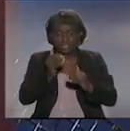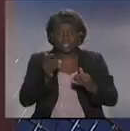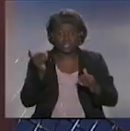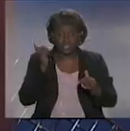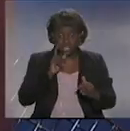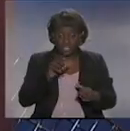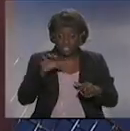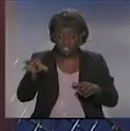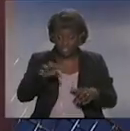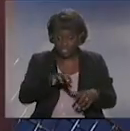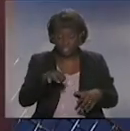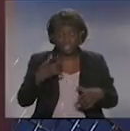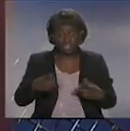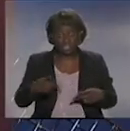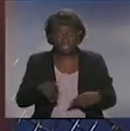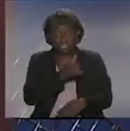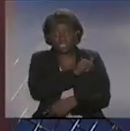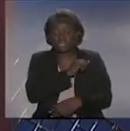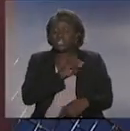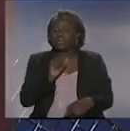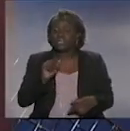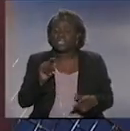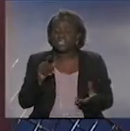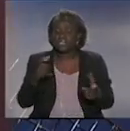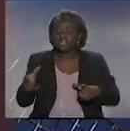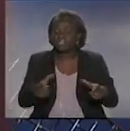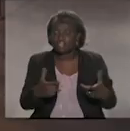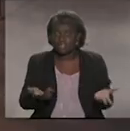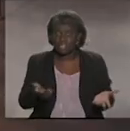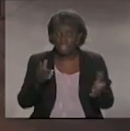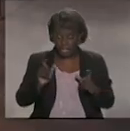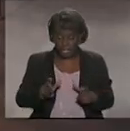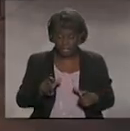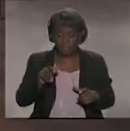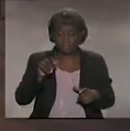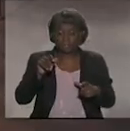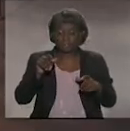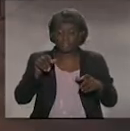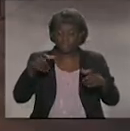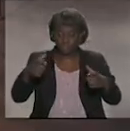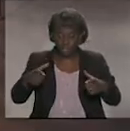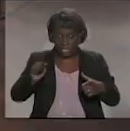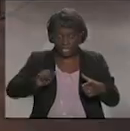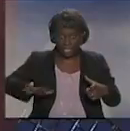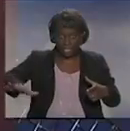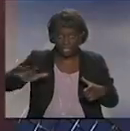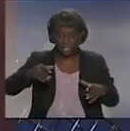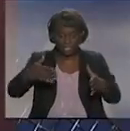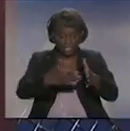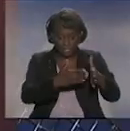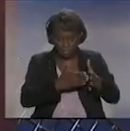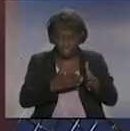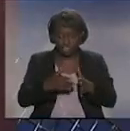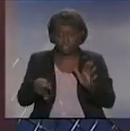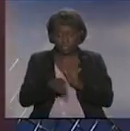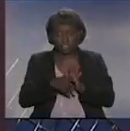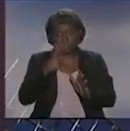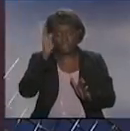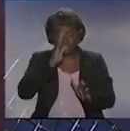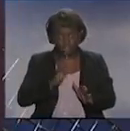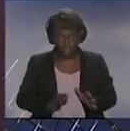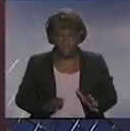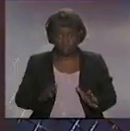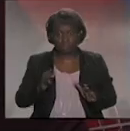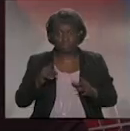de conseguir implantar os parques aqui no Rio de Janeiro. O que são esses parques, né? Os parques são áreas delimitadas pela União para